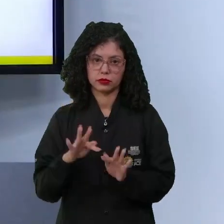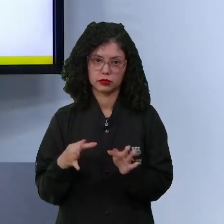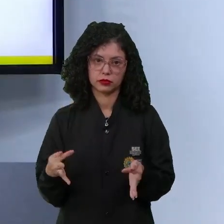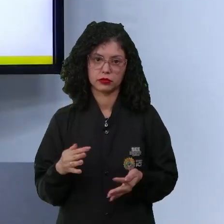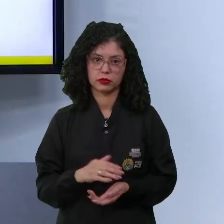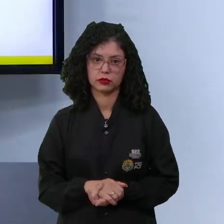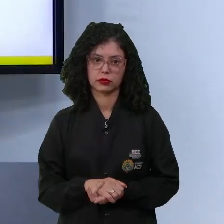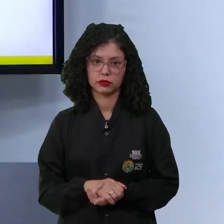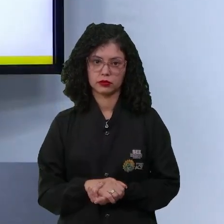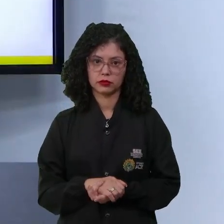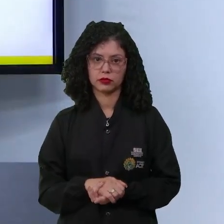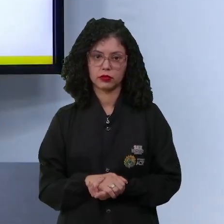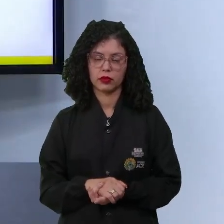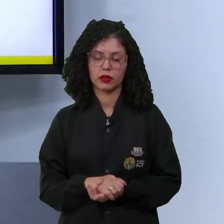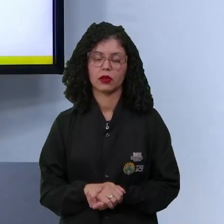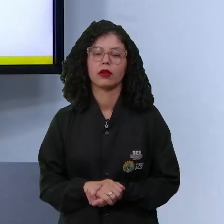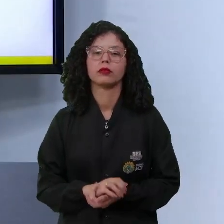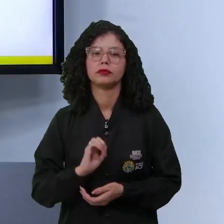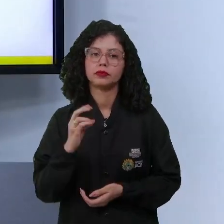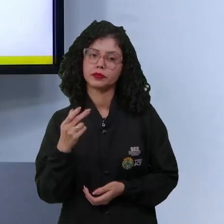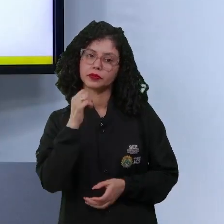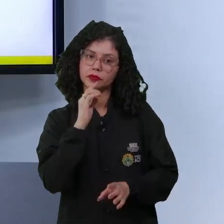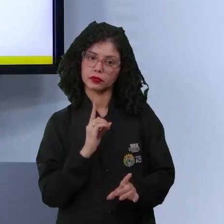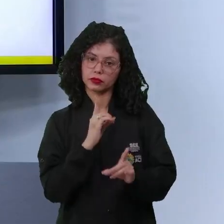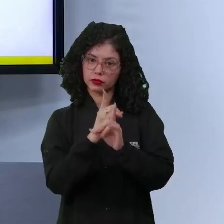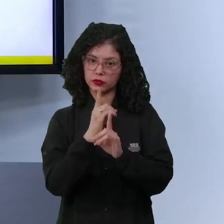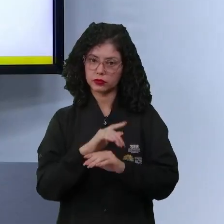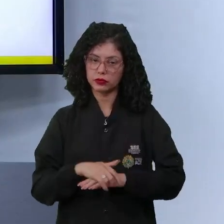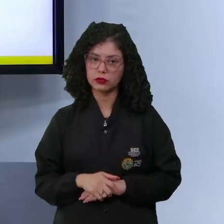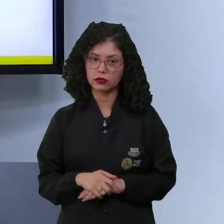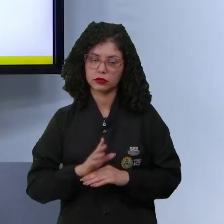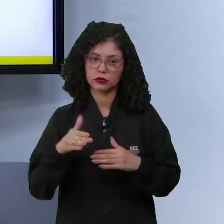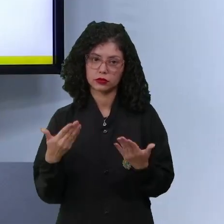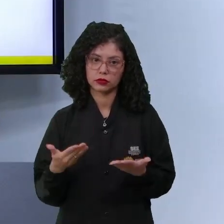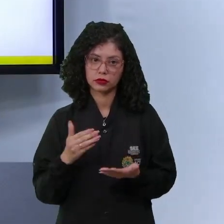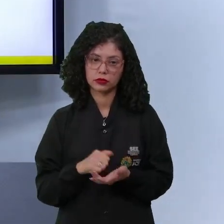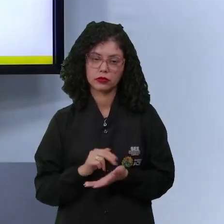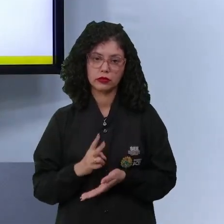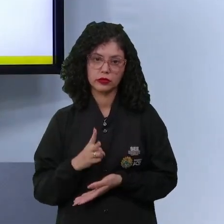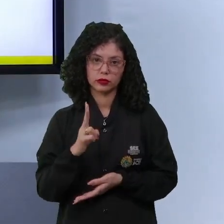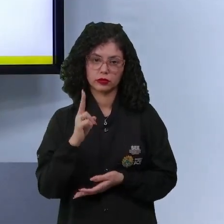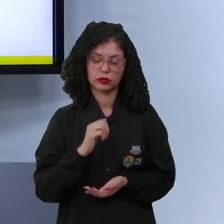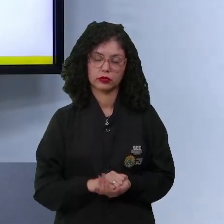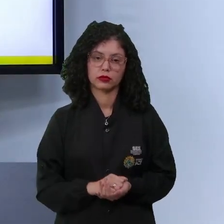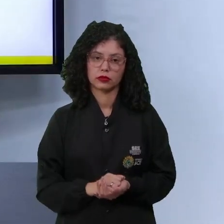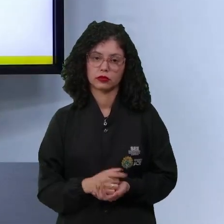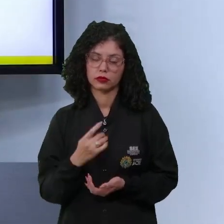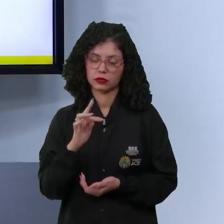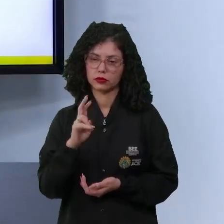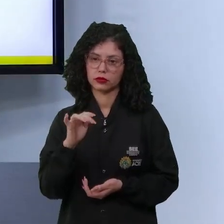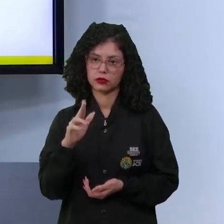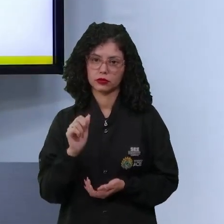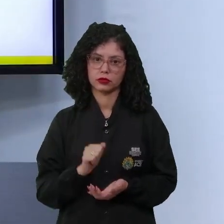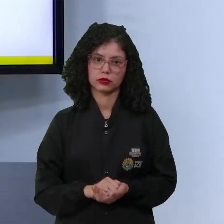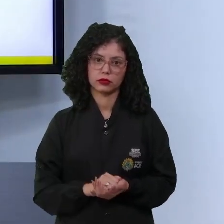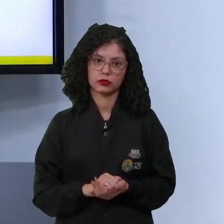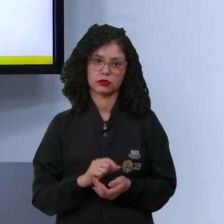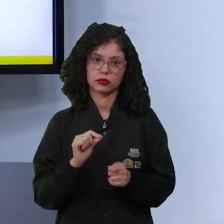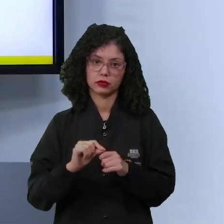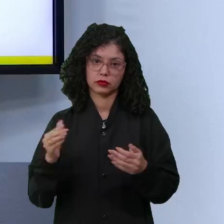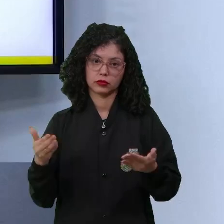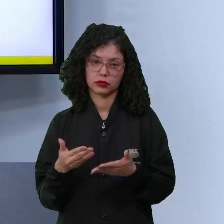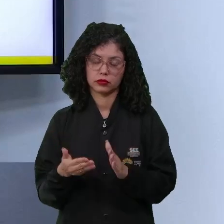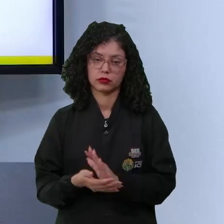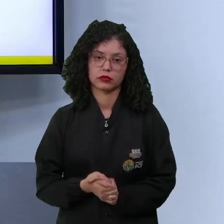simples, inversamente proporcional, ou encontrar qual é a constante de proporcionalidade, que é o que nós vamos fazer